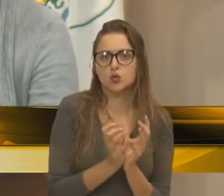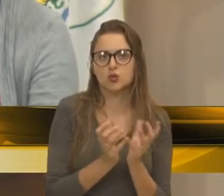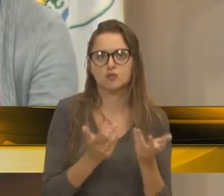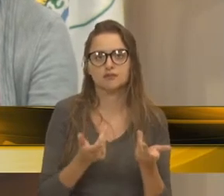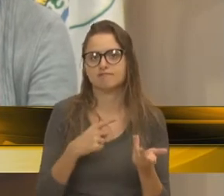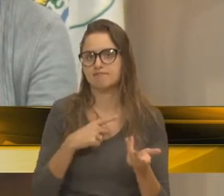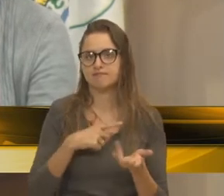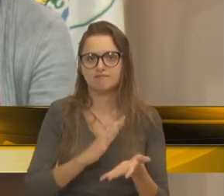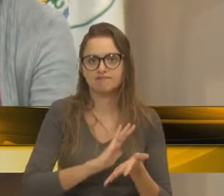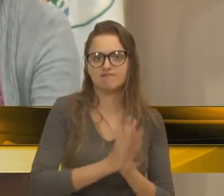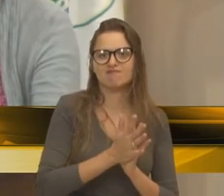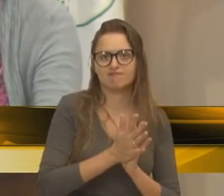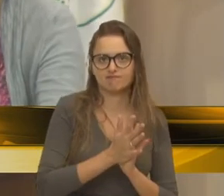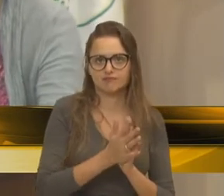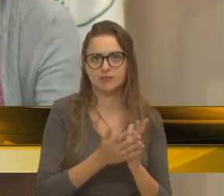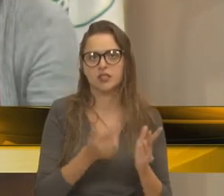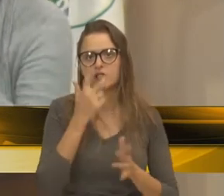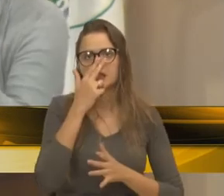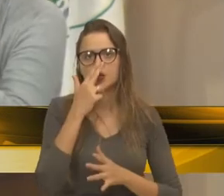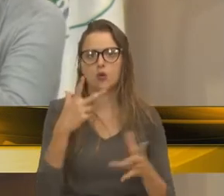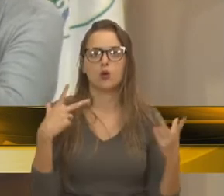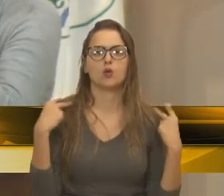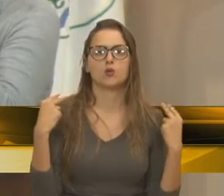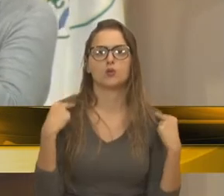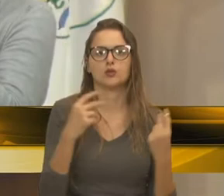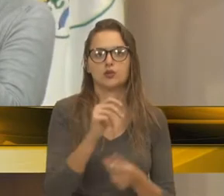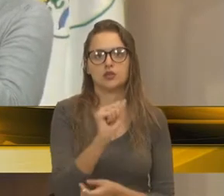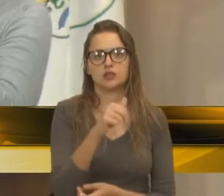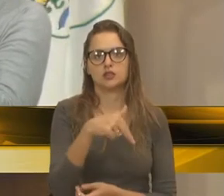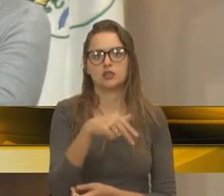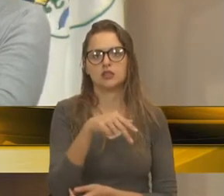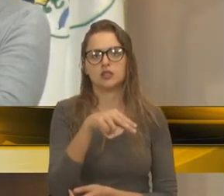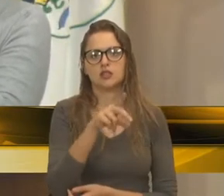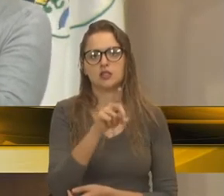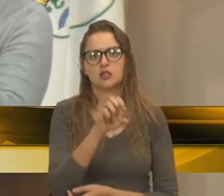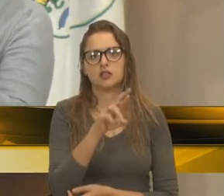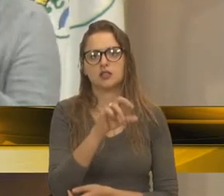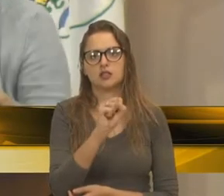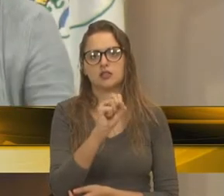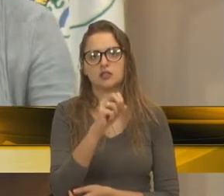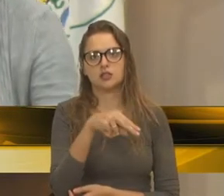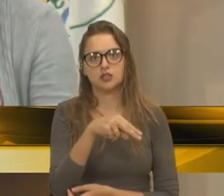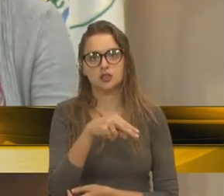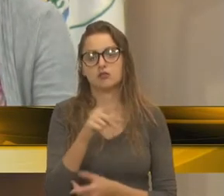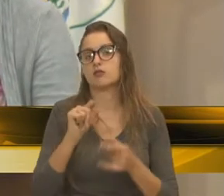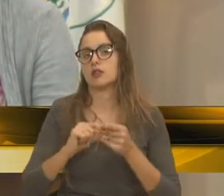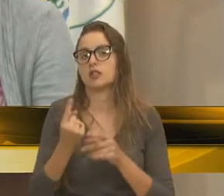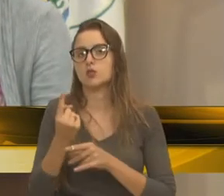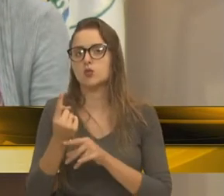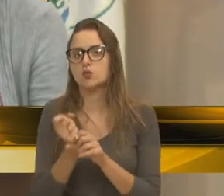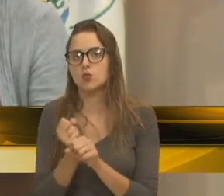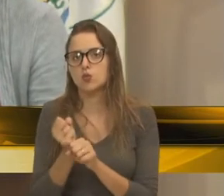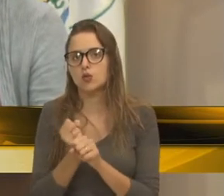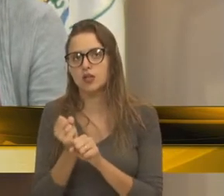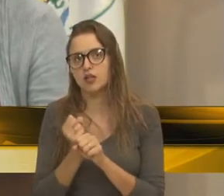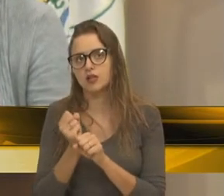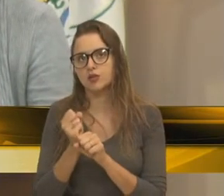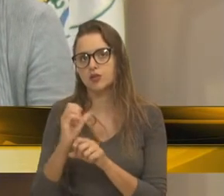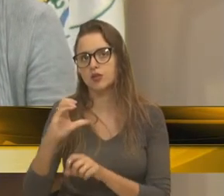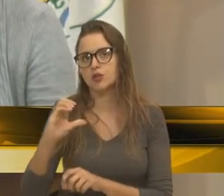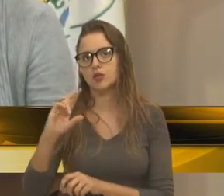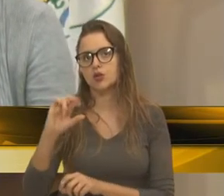brutalmente assassinada, assim como seu motorista, o Anderson, e que, em um ano de investigação, um crime